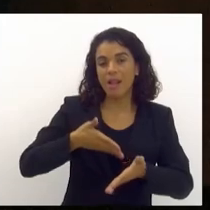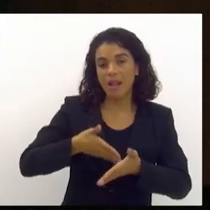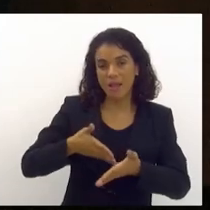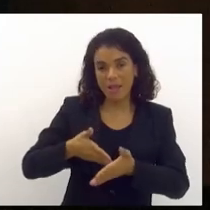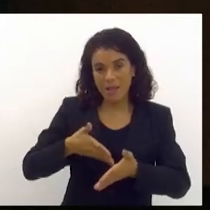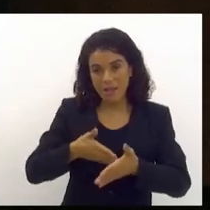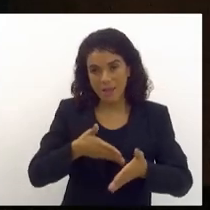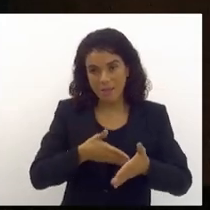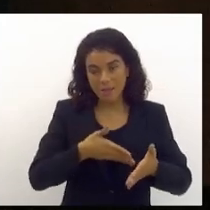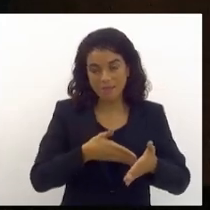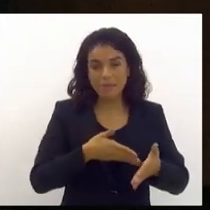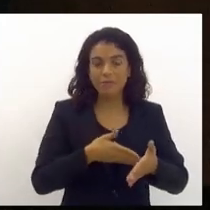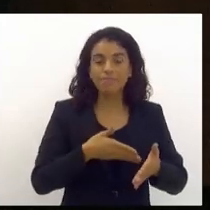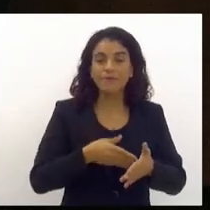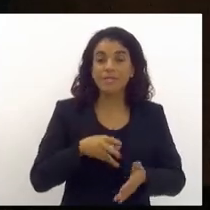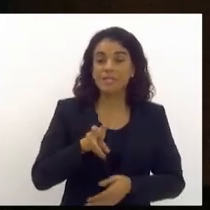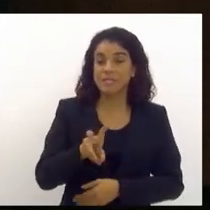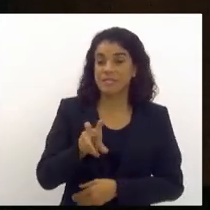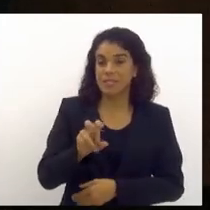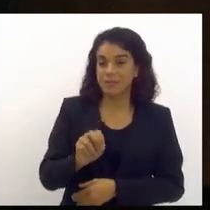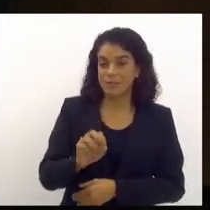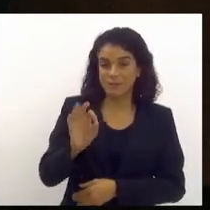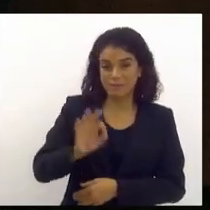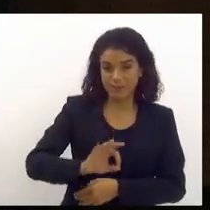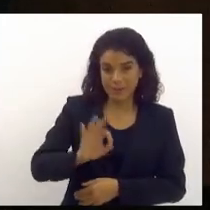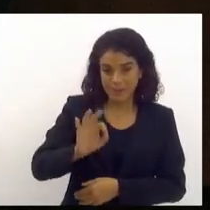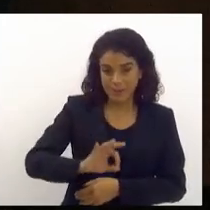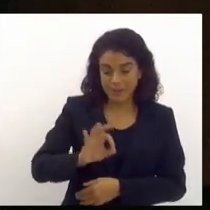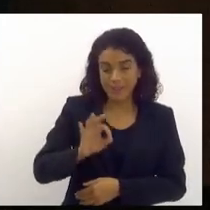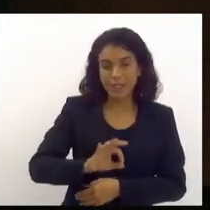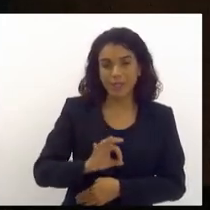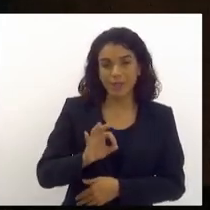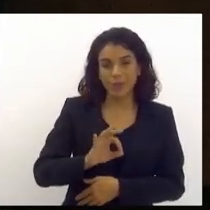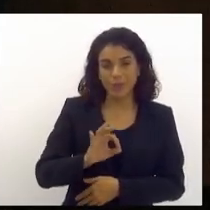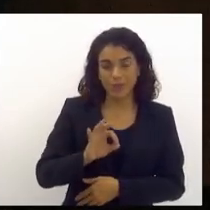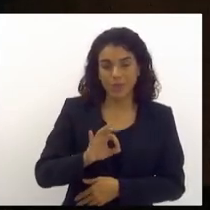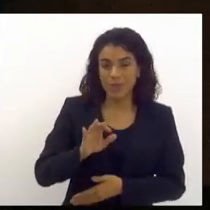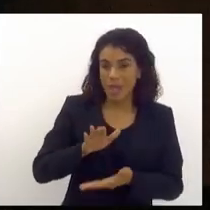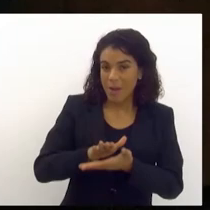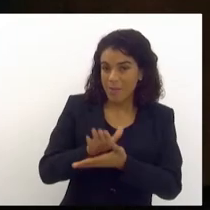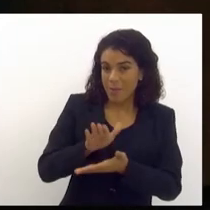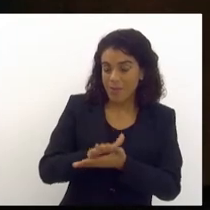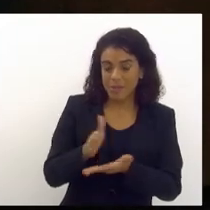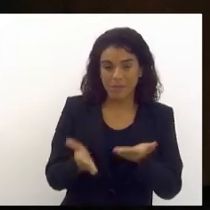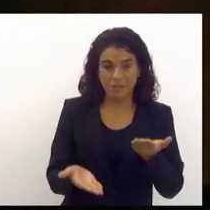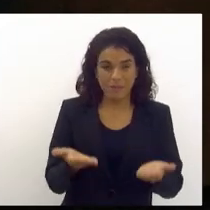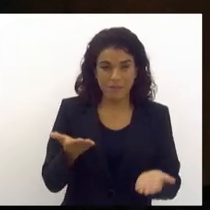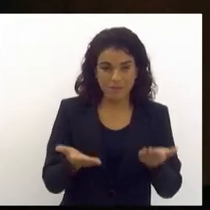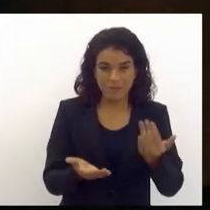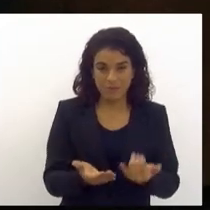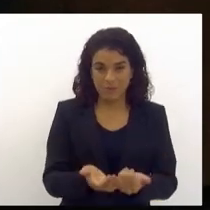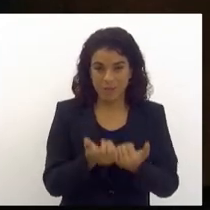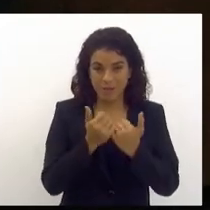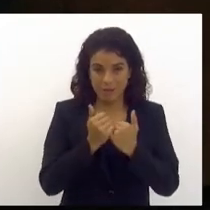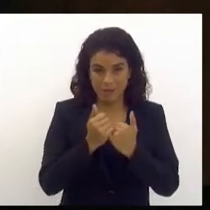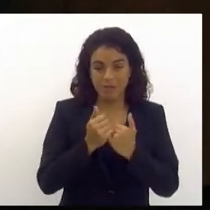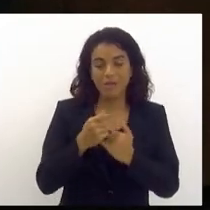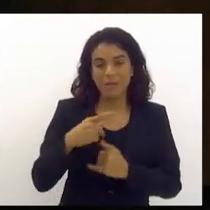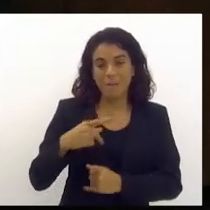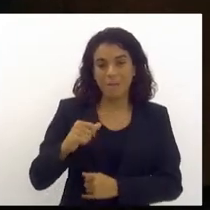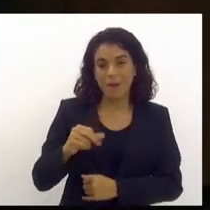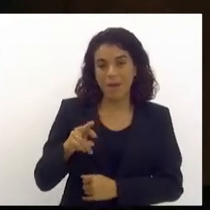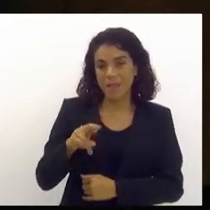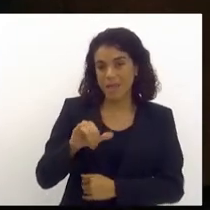limitar-se-ão a 50% a partir da publicação do balanço patrimonial referente